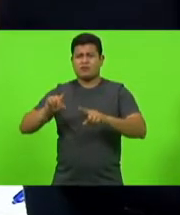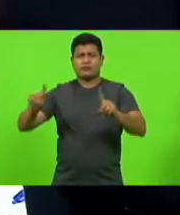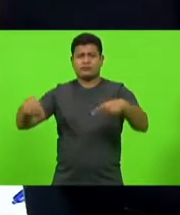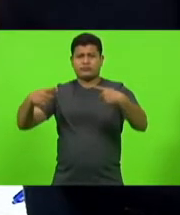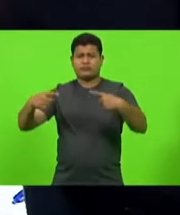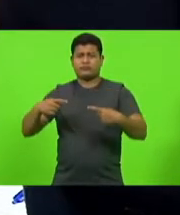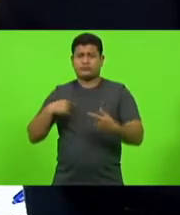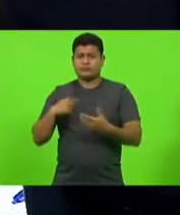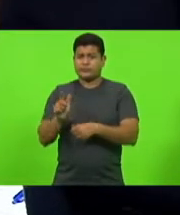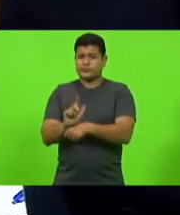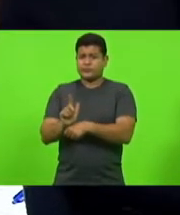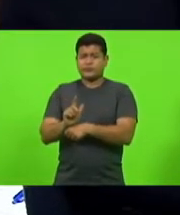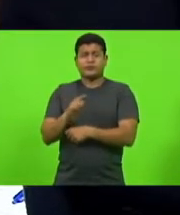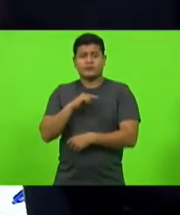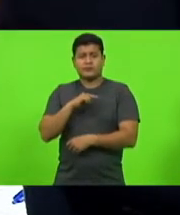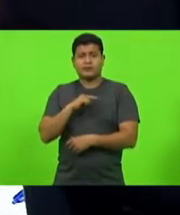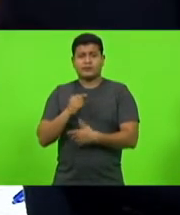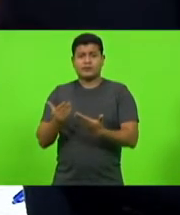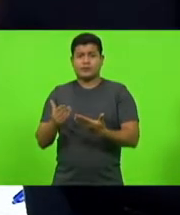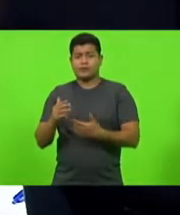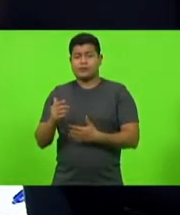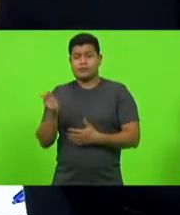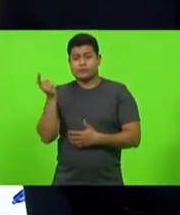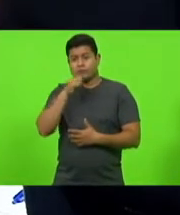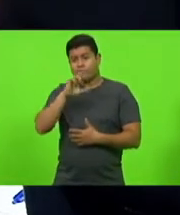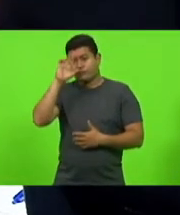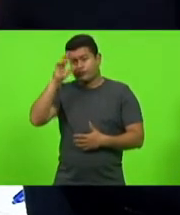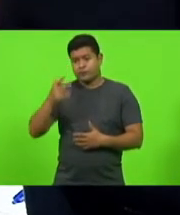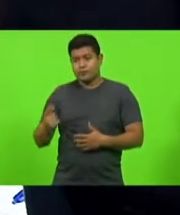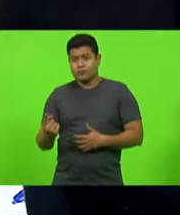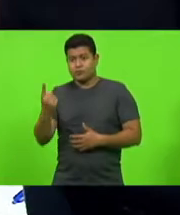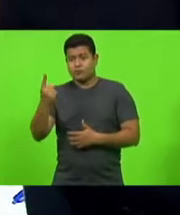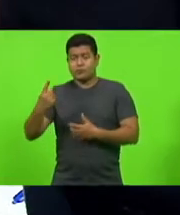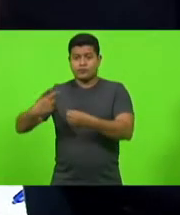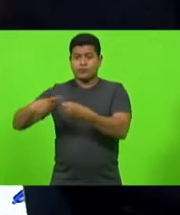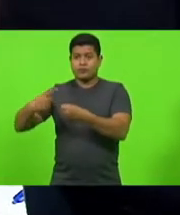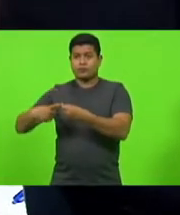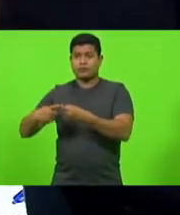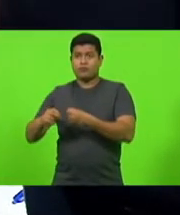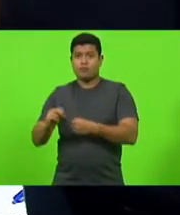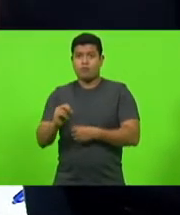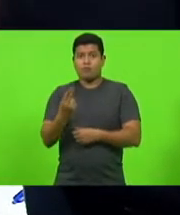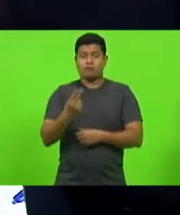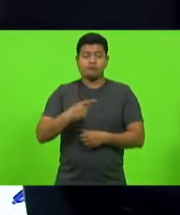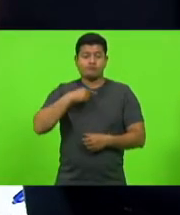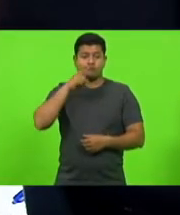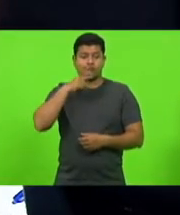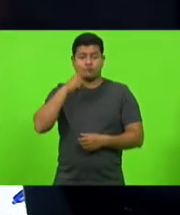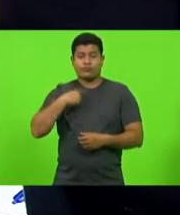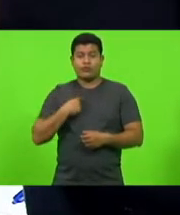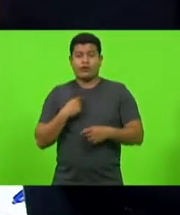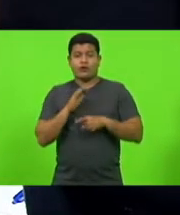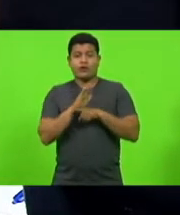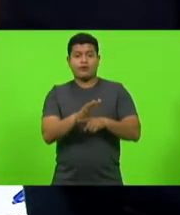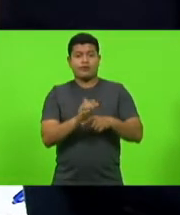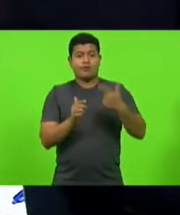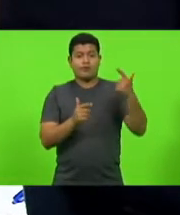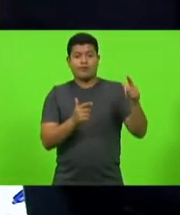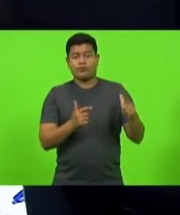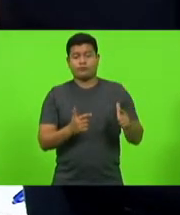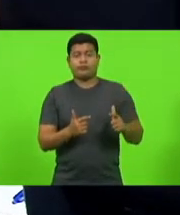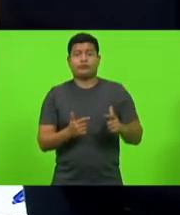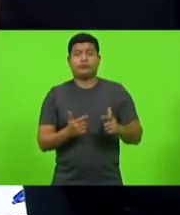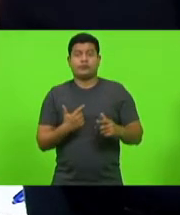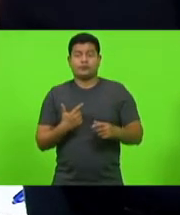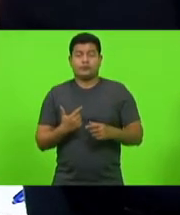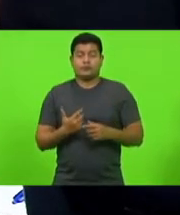de uma cidade acaba não resolvendo porque a outra ou sobrecarrega ou não resolve